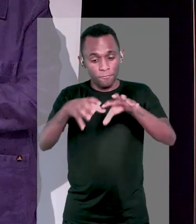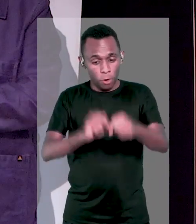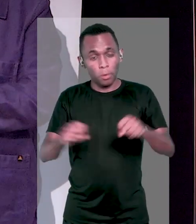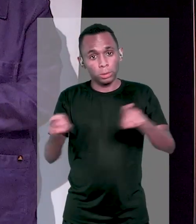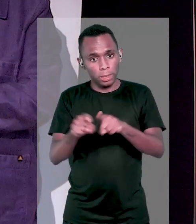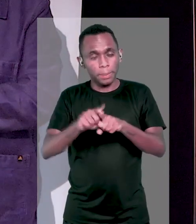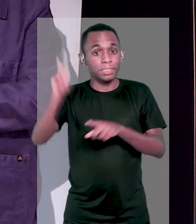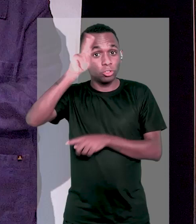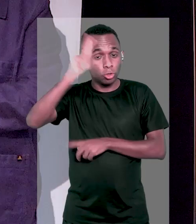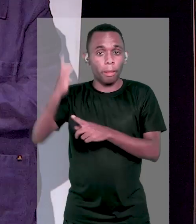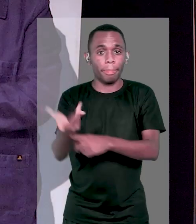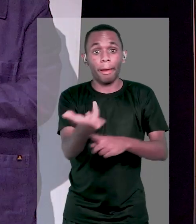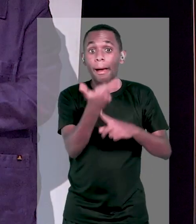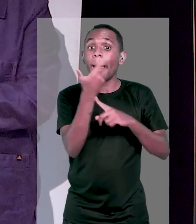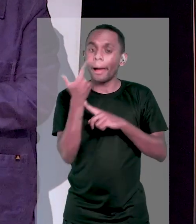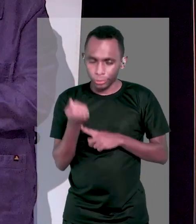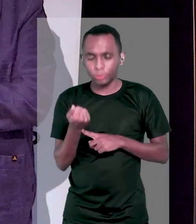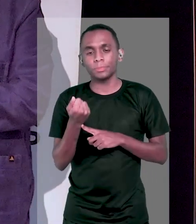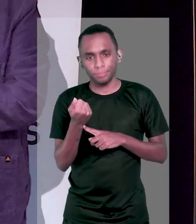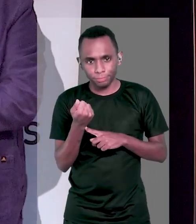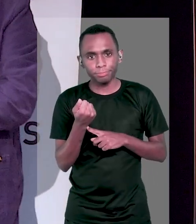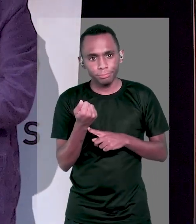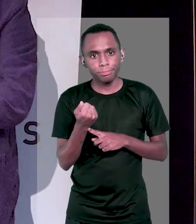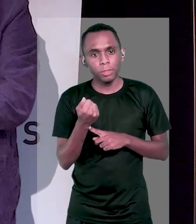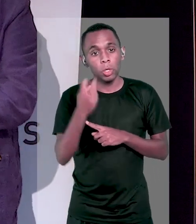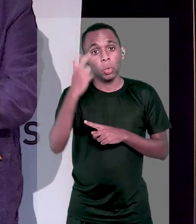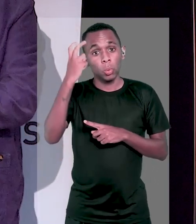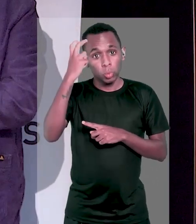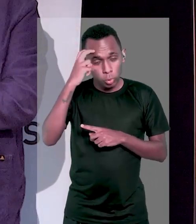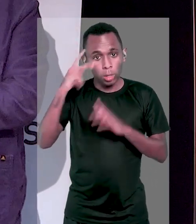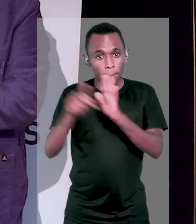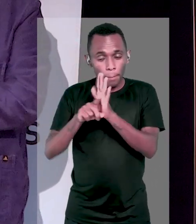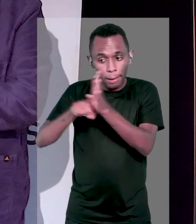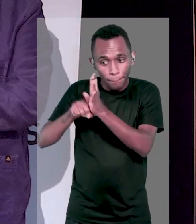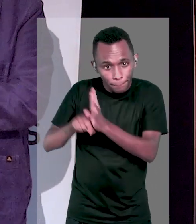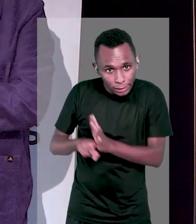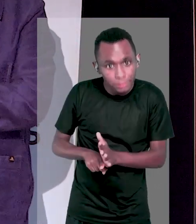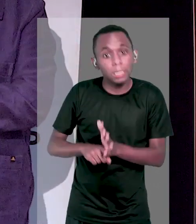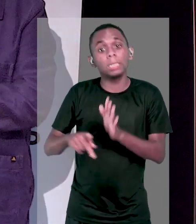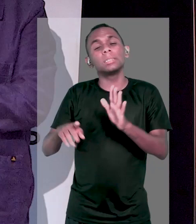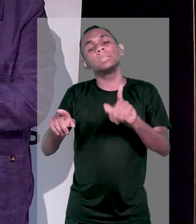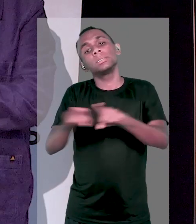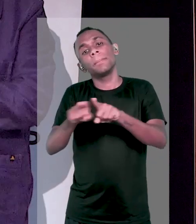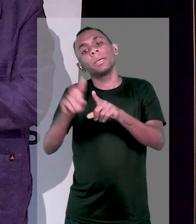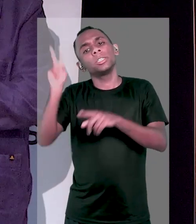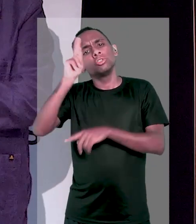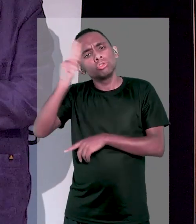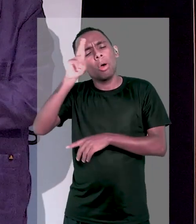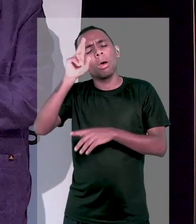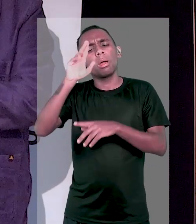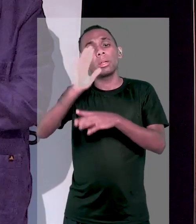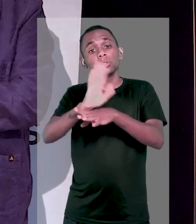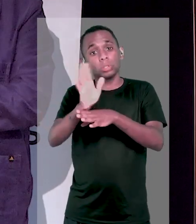estão lá, em pouco tempo a gente teve mais de um milhão de consultas já, de professores e alunos. E eu acho que é